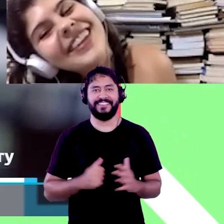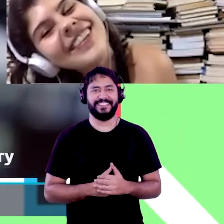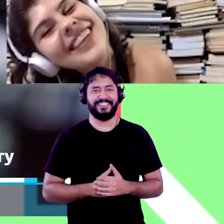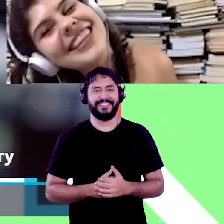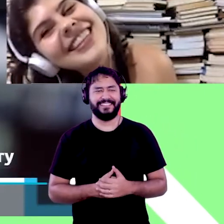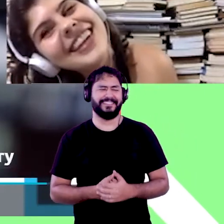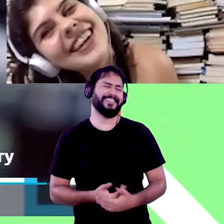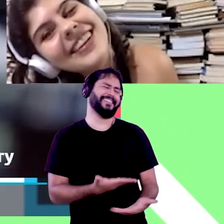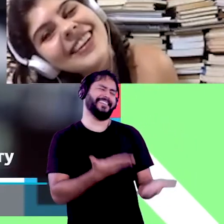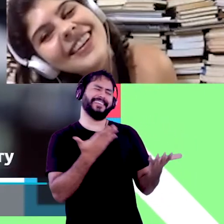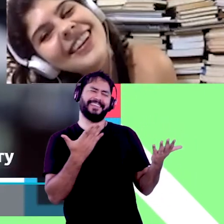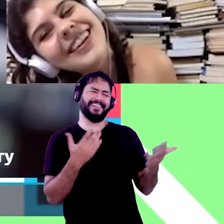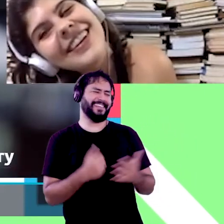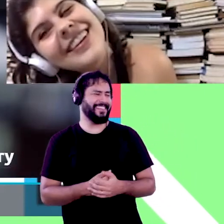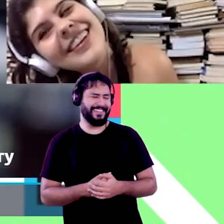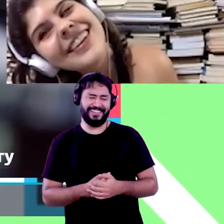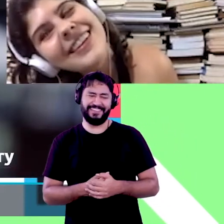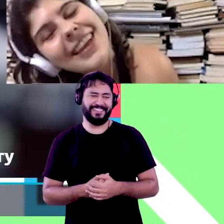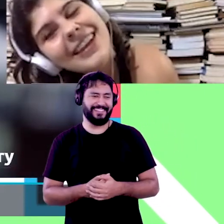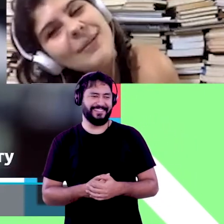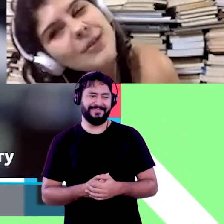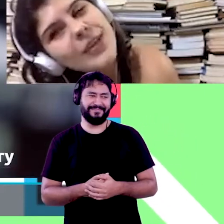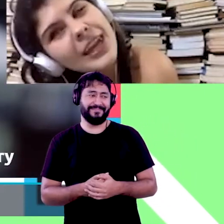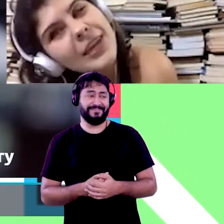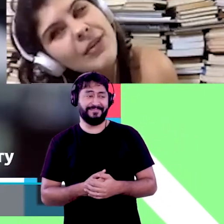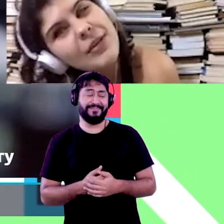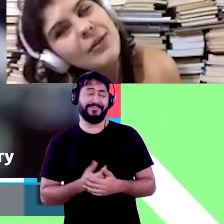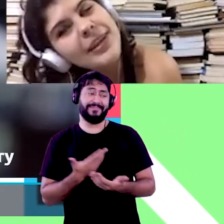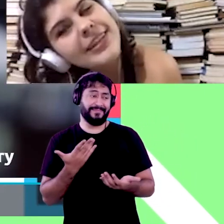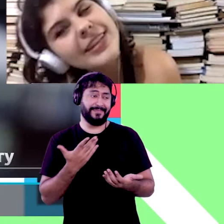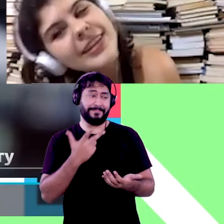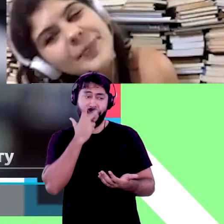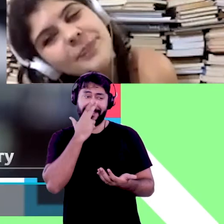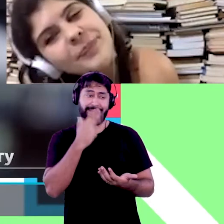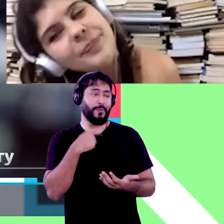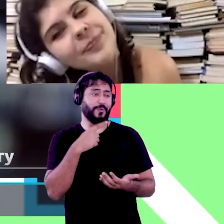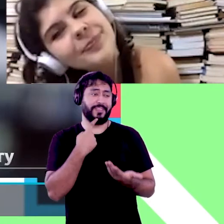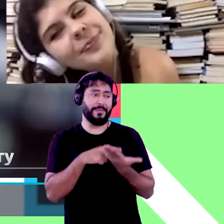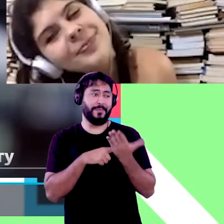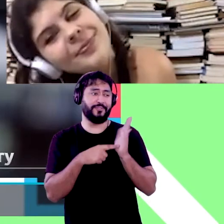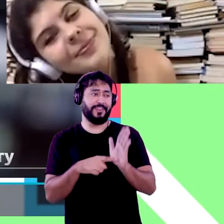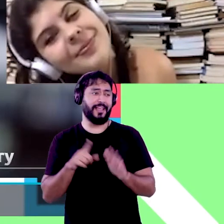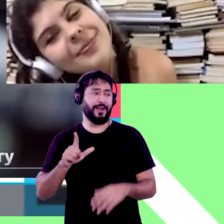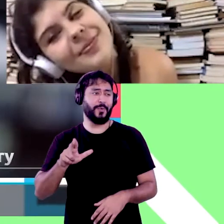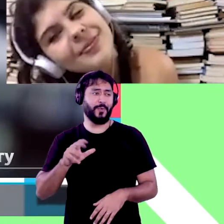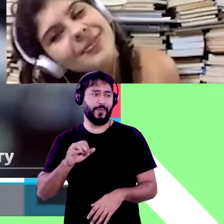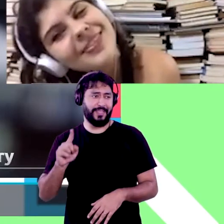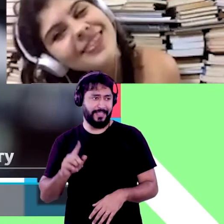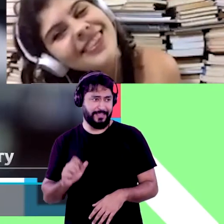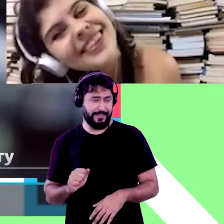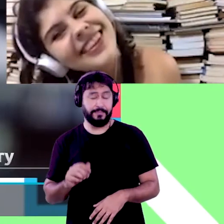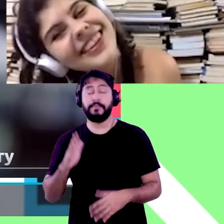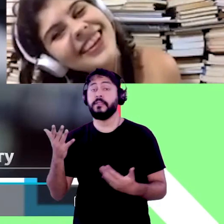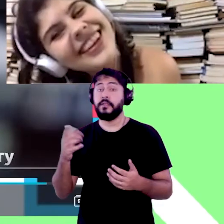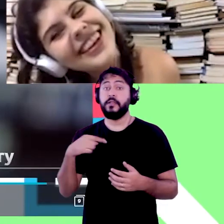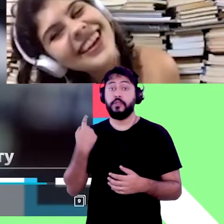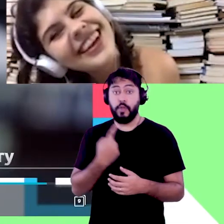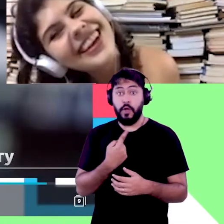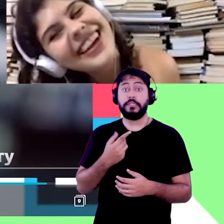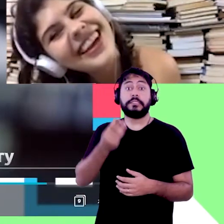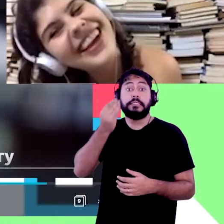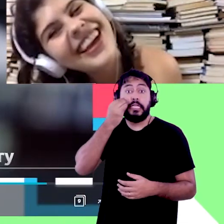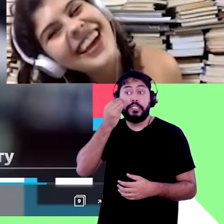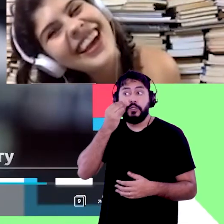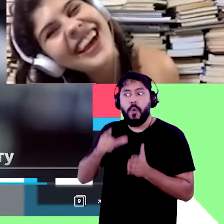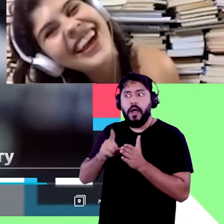Ih, Luísa. Será que vamos ficar devendo, Luísa? Ai, gente. E olha que a gente testou de um tudo